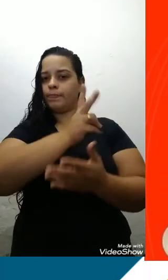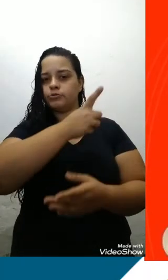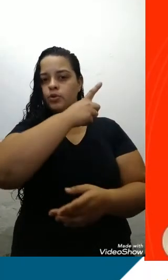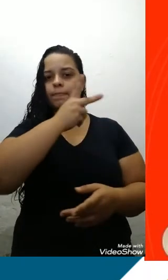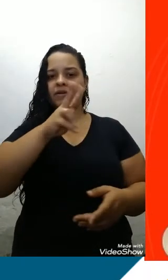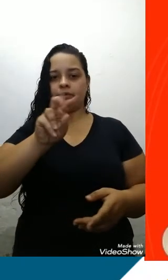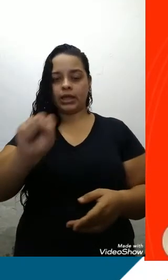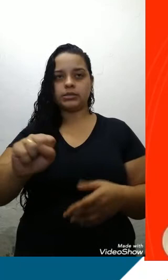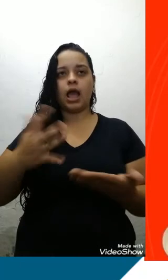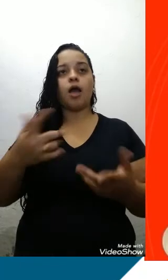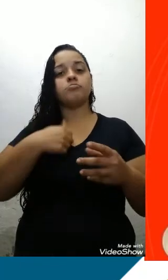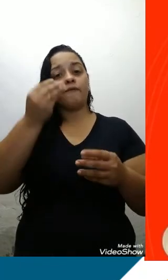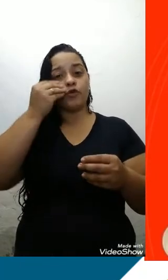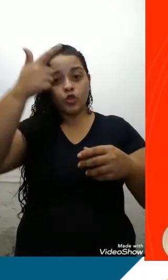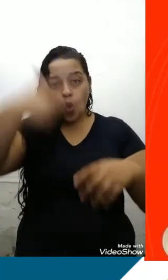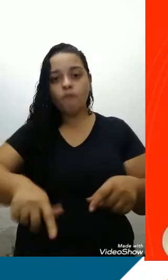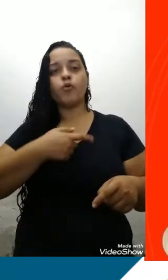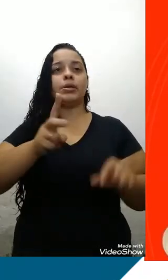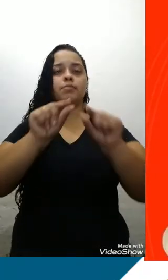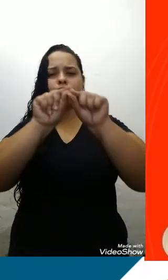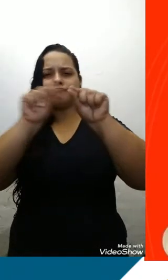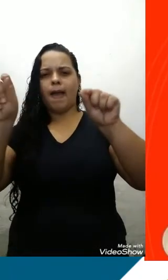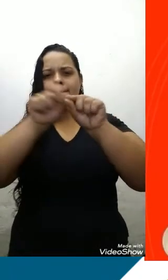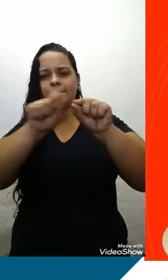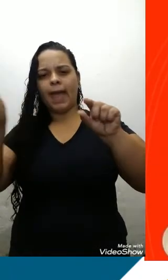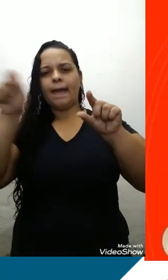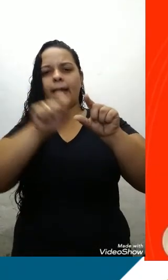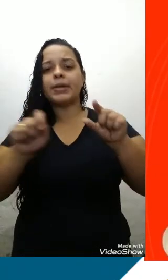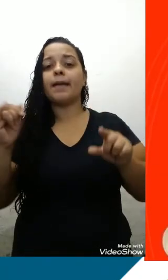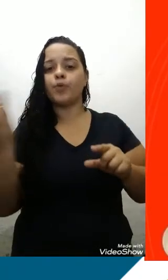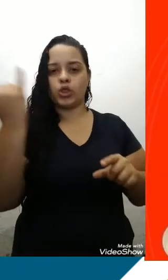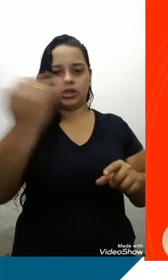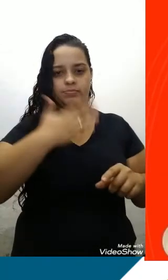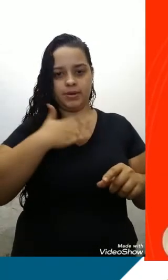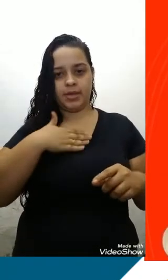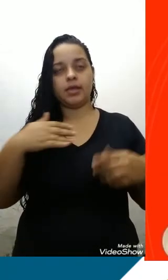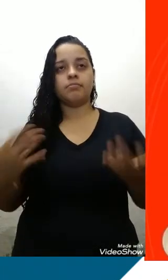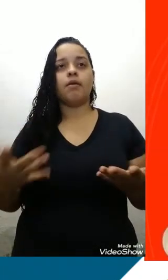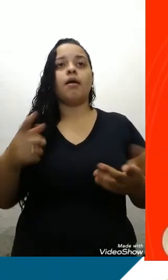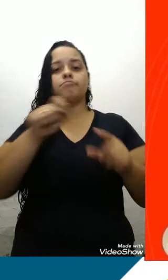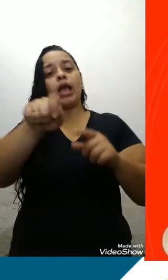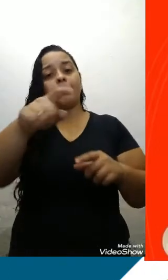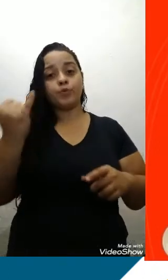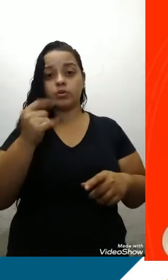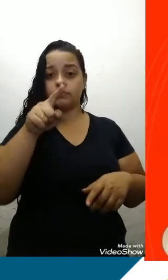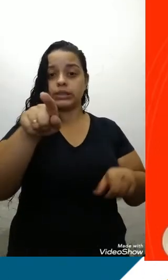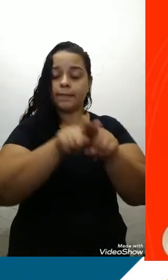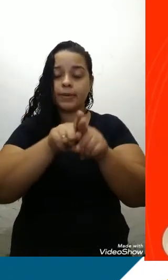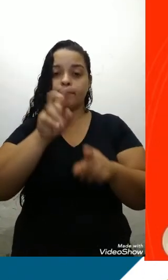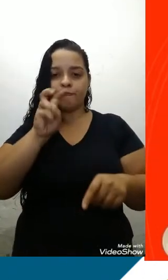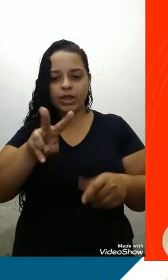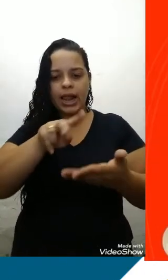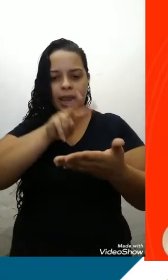De novo, eu marco aquilo que vai me ajudar a responder a questão. Você também deve fazer isso no seu caderno. O